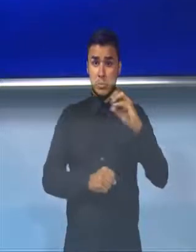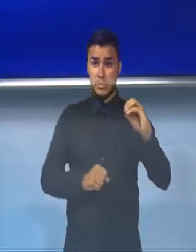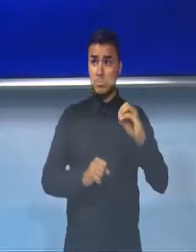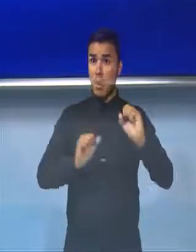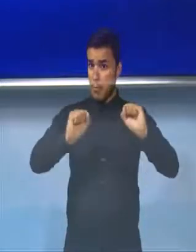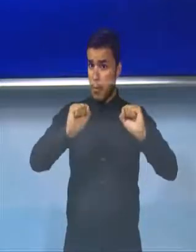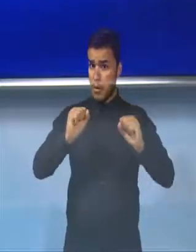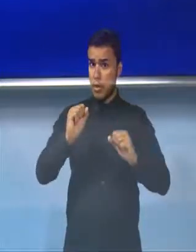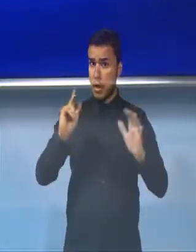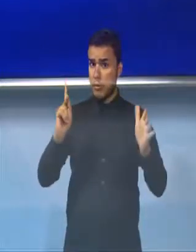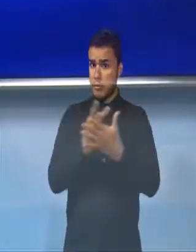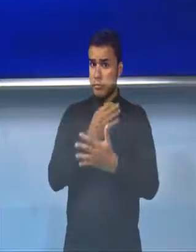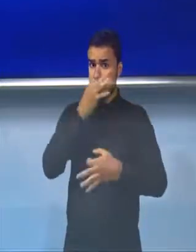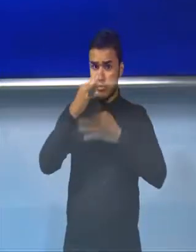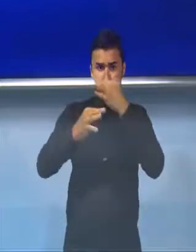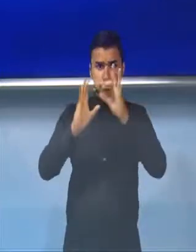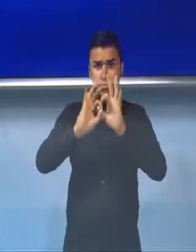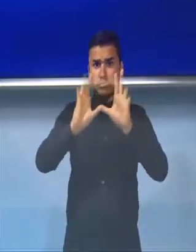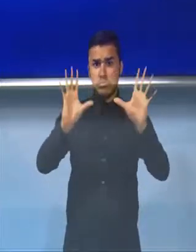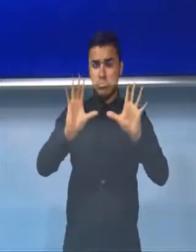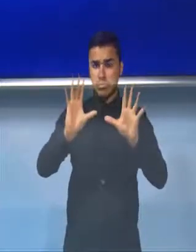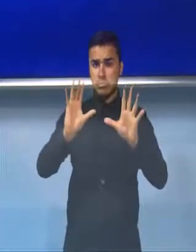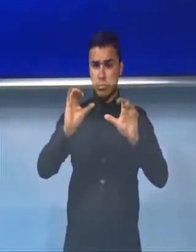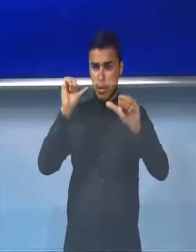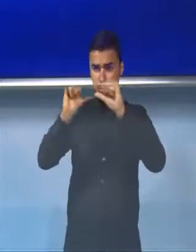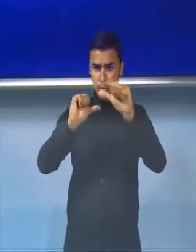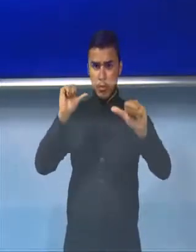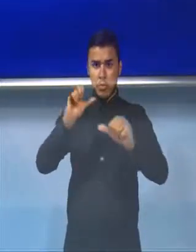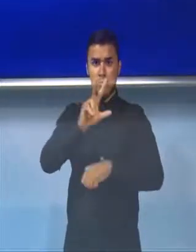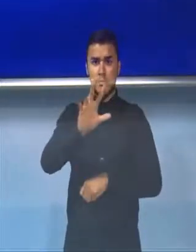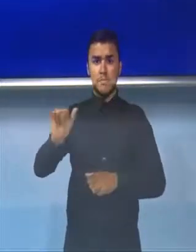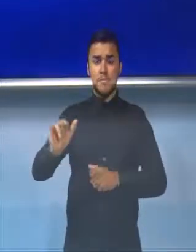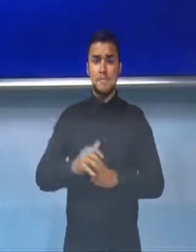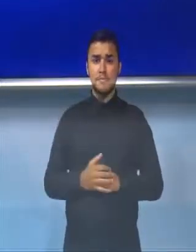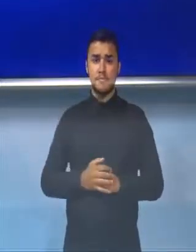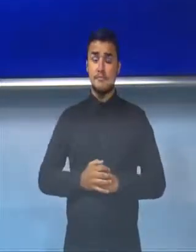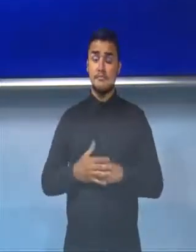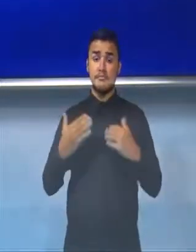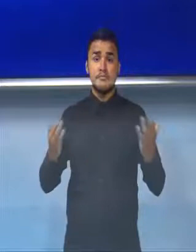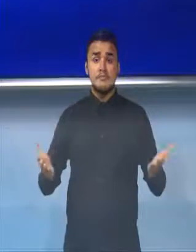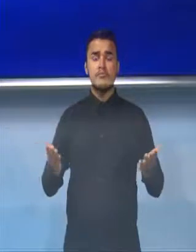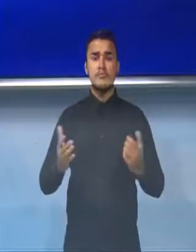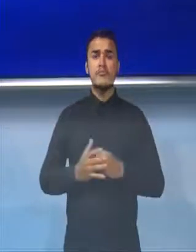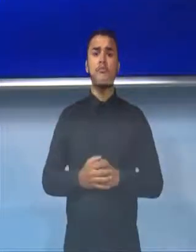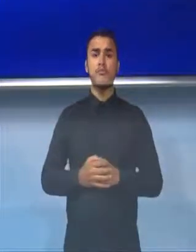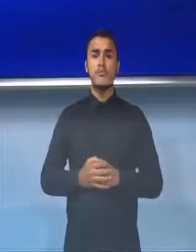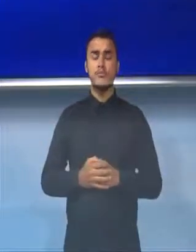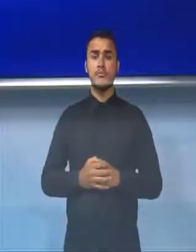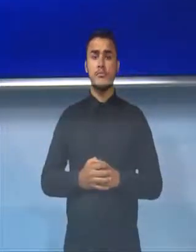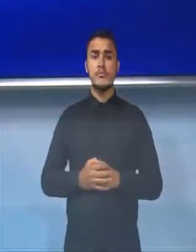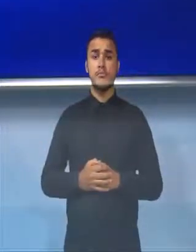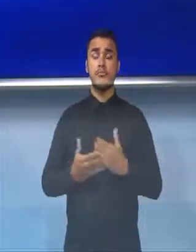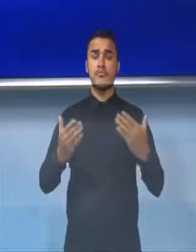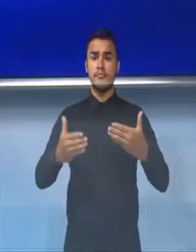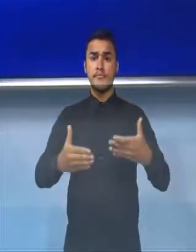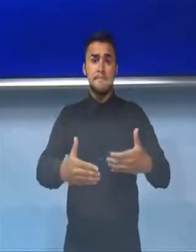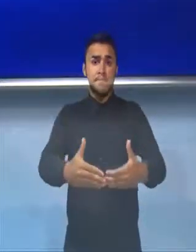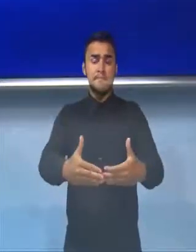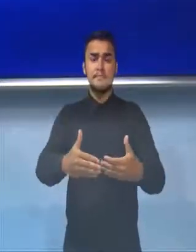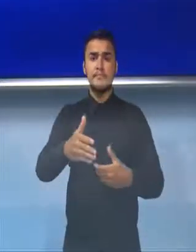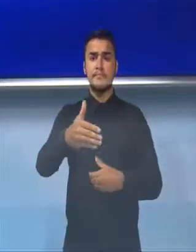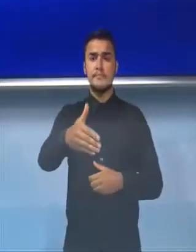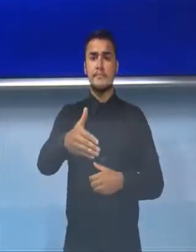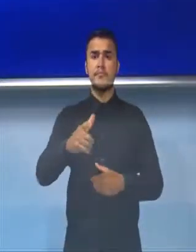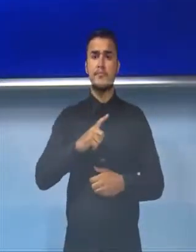risco? Estamos construindo o que vamos chamar de disrupção, chamemos assim? Nos